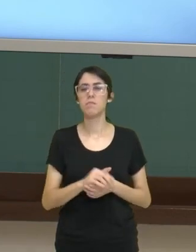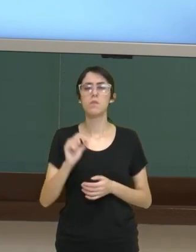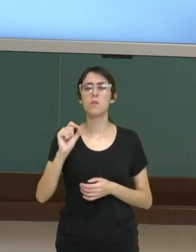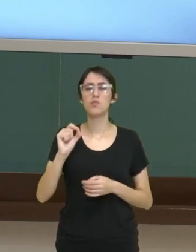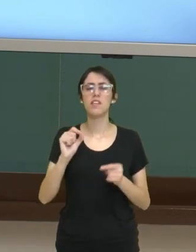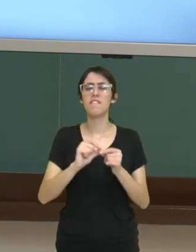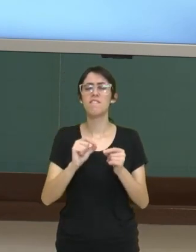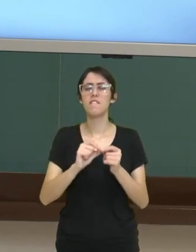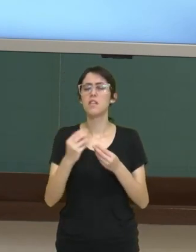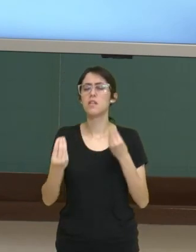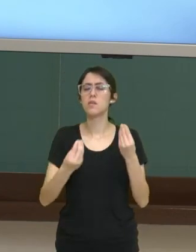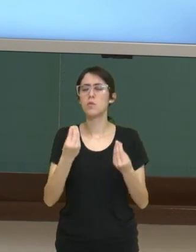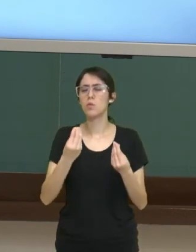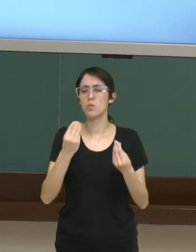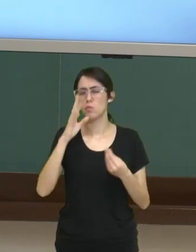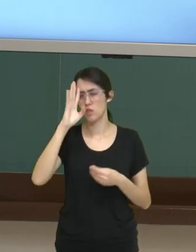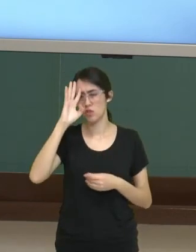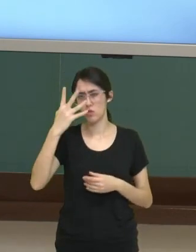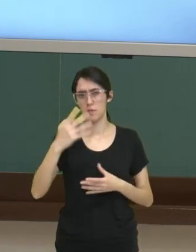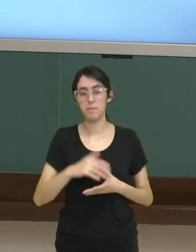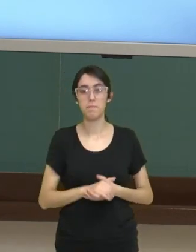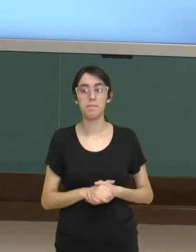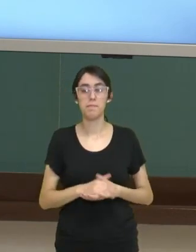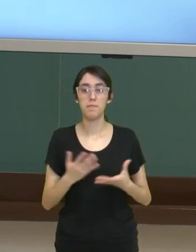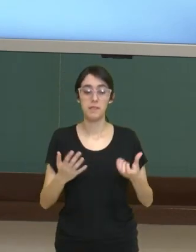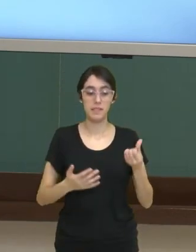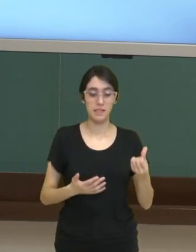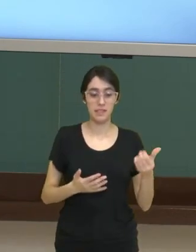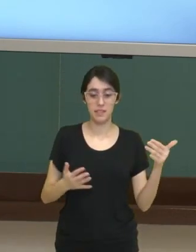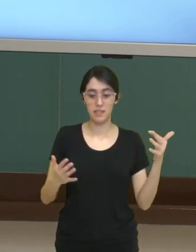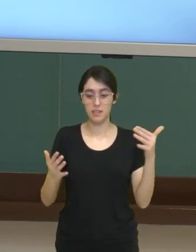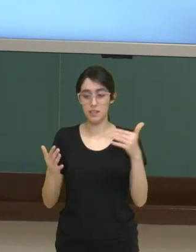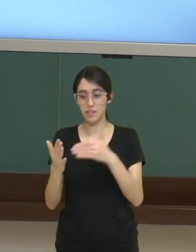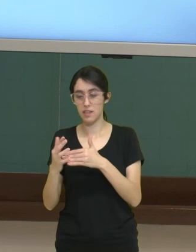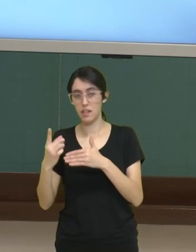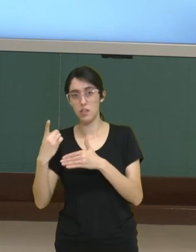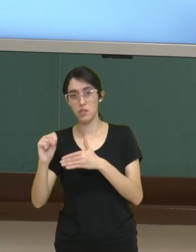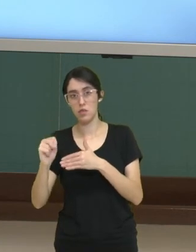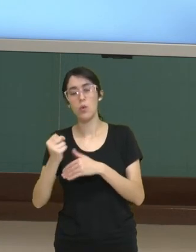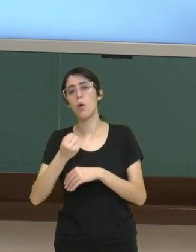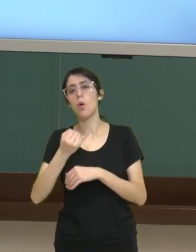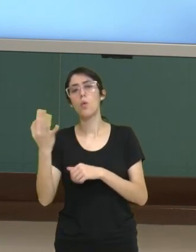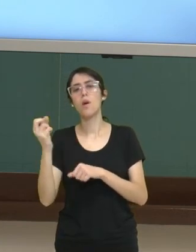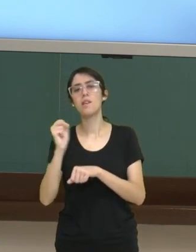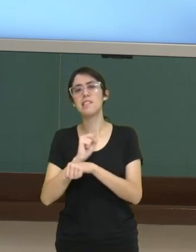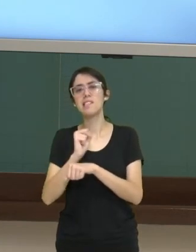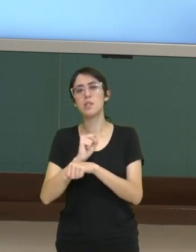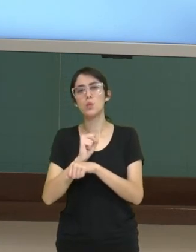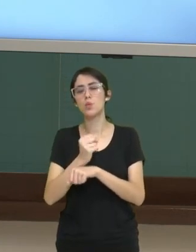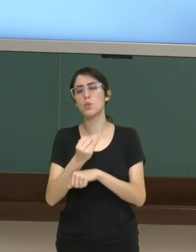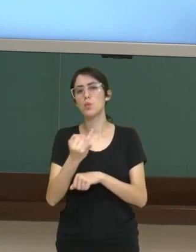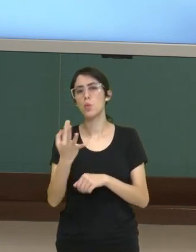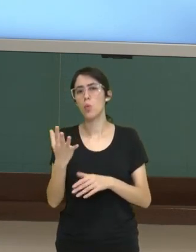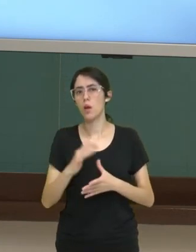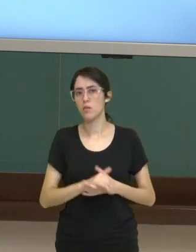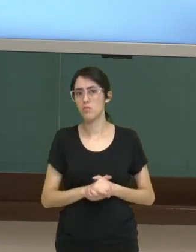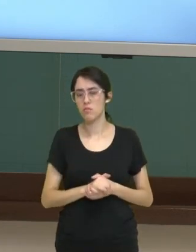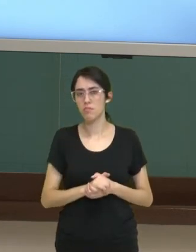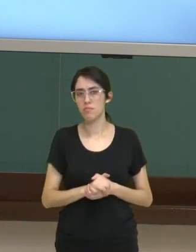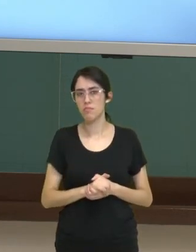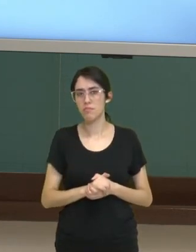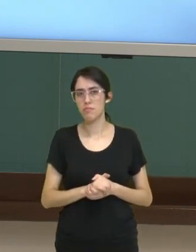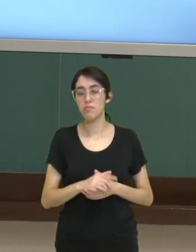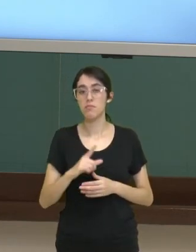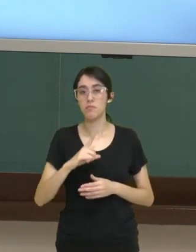fazer para encontrar isso? De 6 para 18, quantos segundos aumentar? Aumentou quanto em termos de proporção?